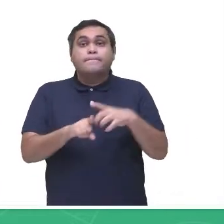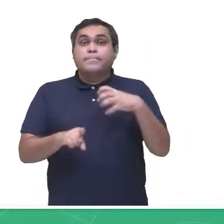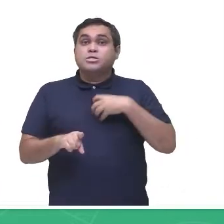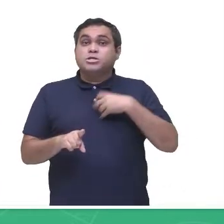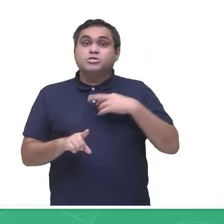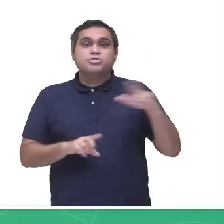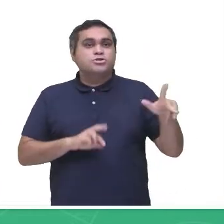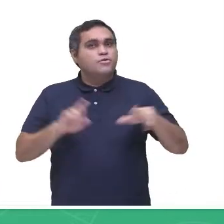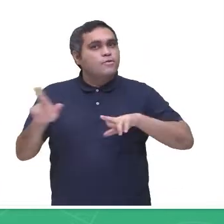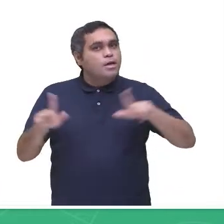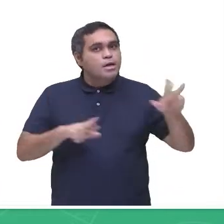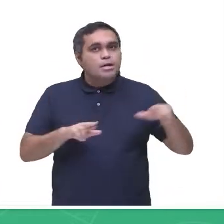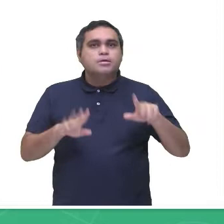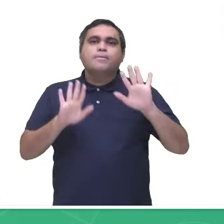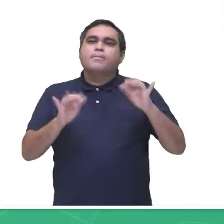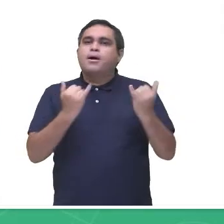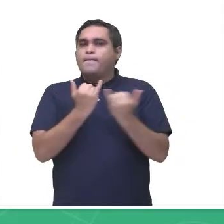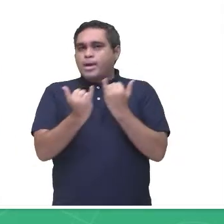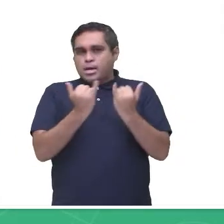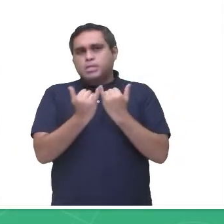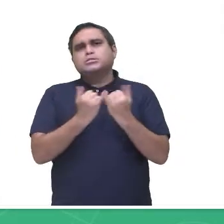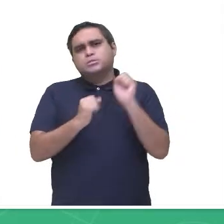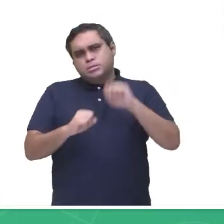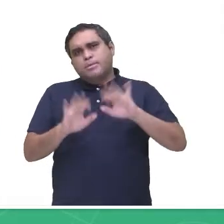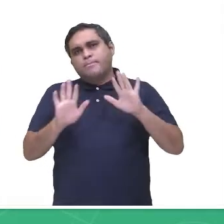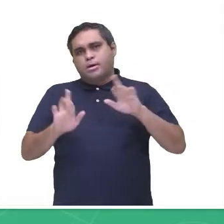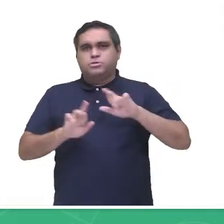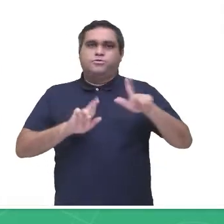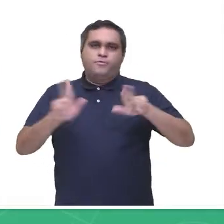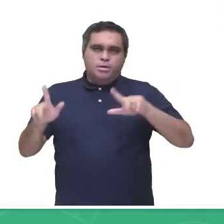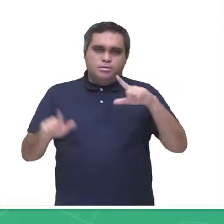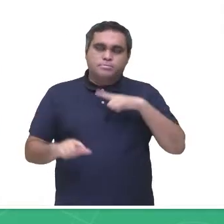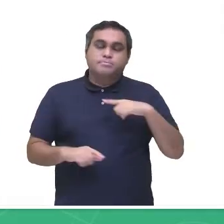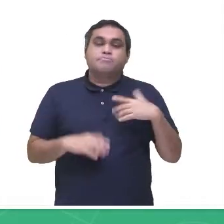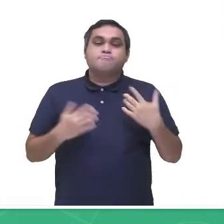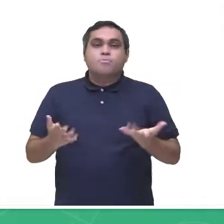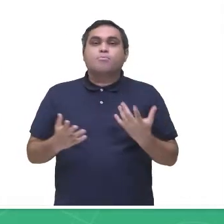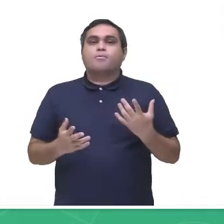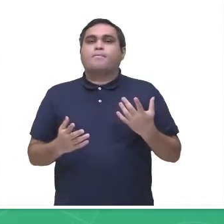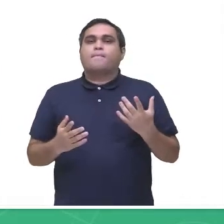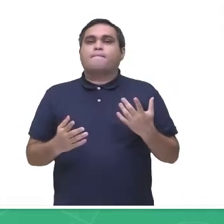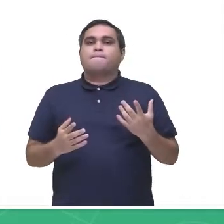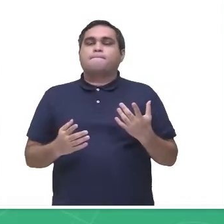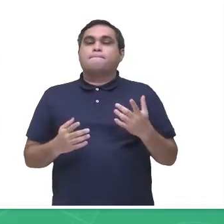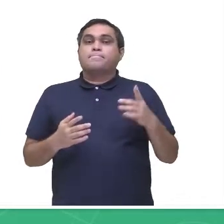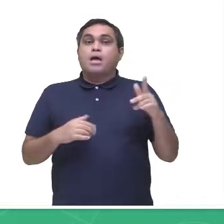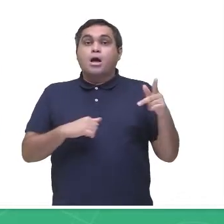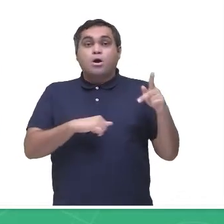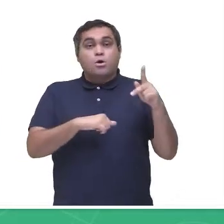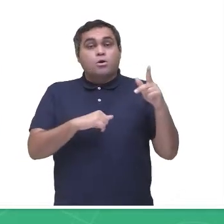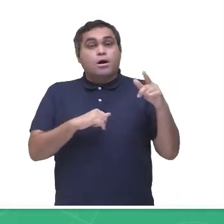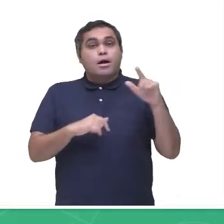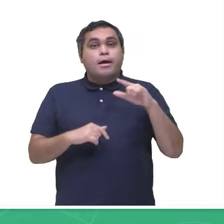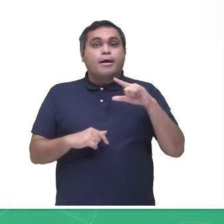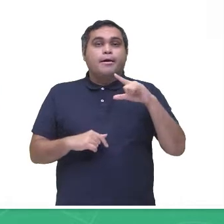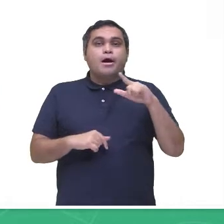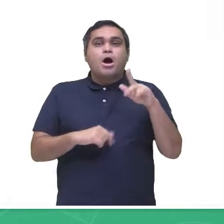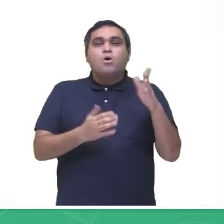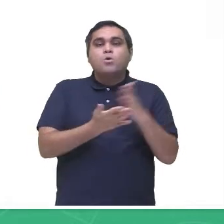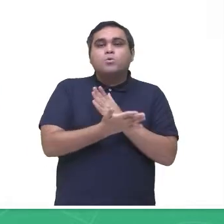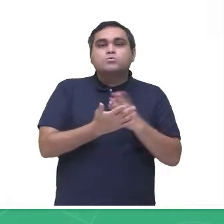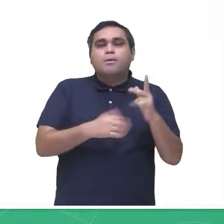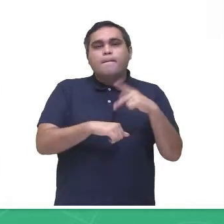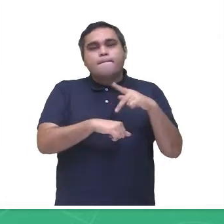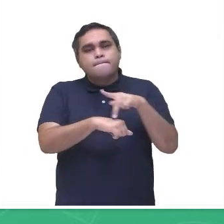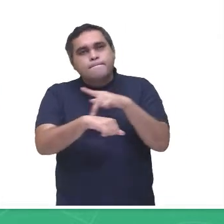sua essência, ok? E não só, vulgaríssimo em alguns países, outros são muito raros. Então, em alguns